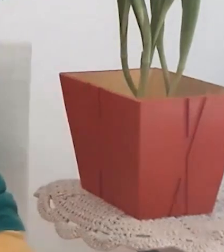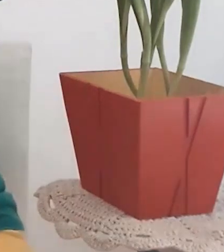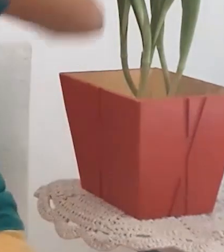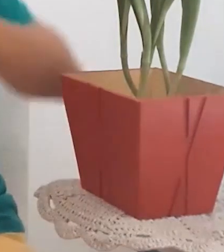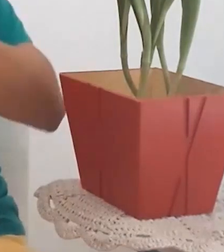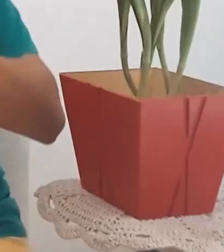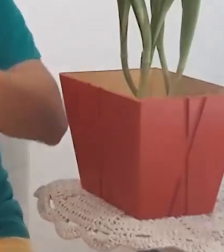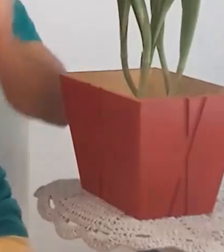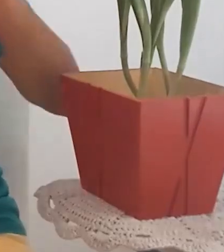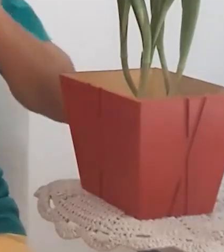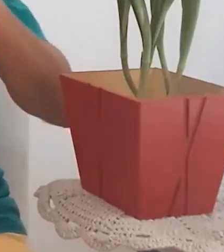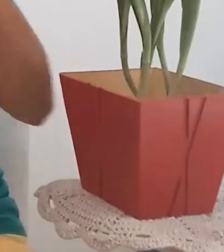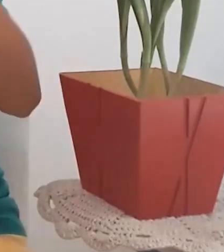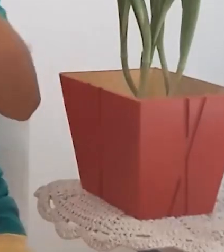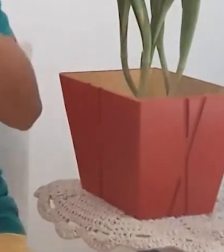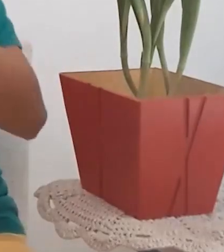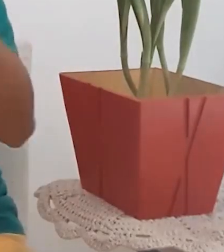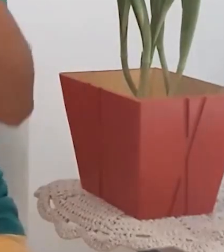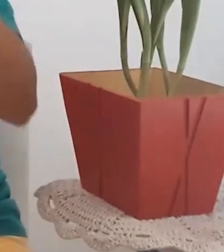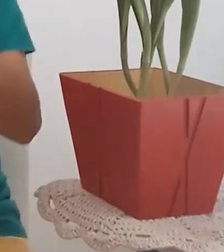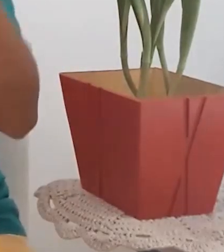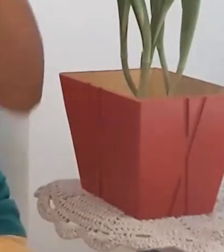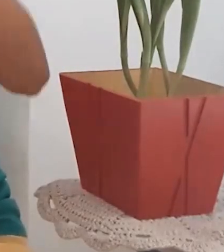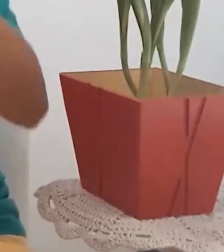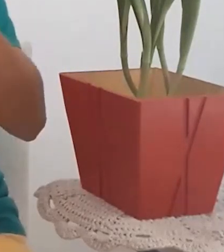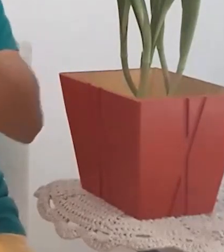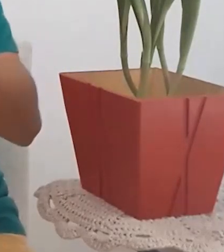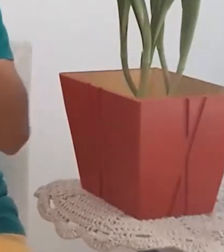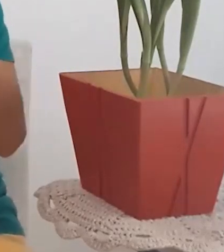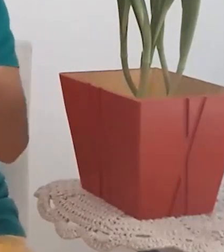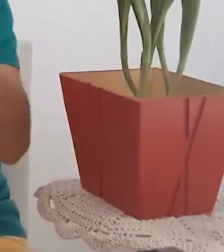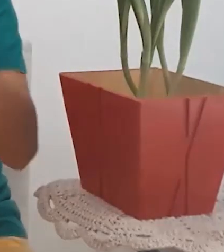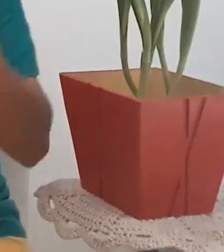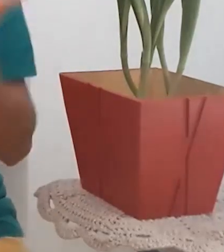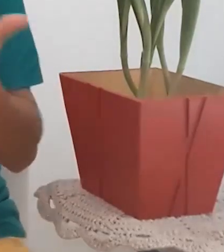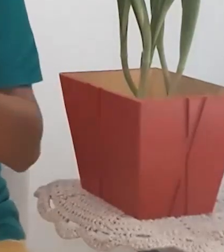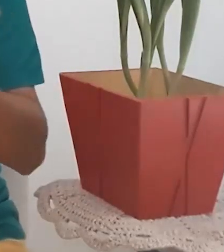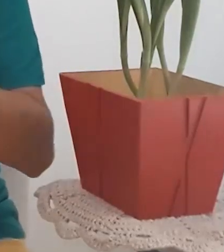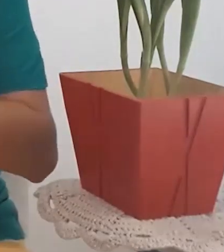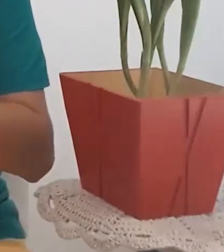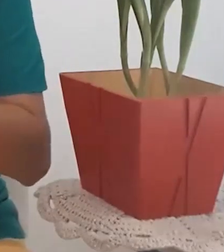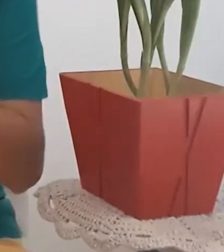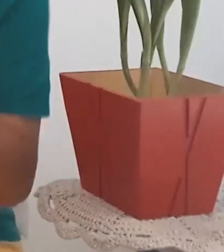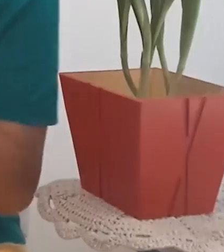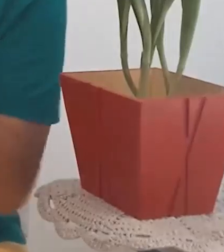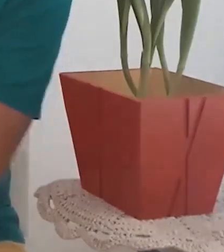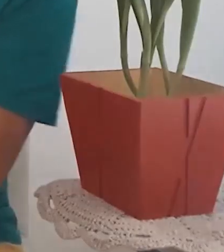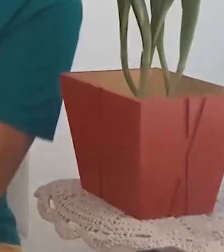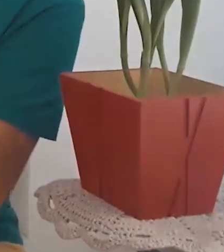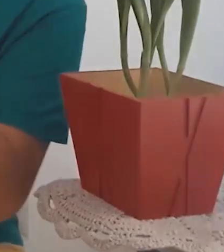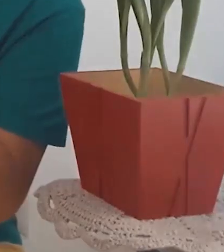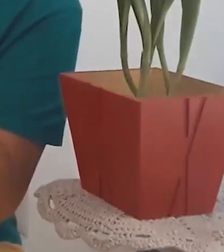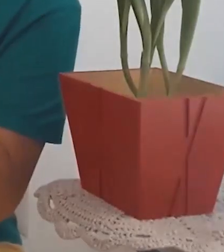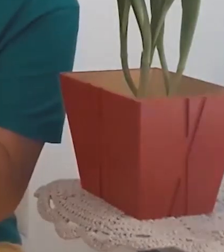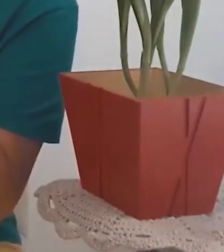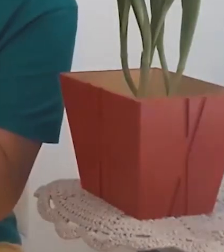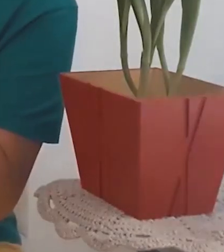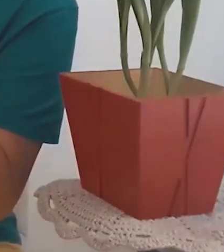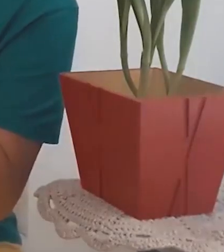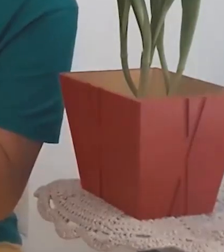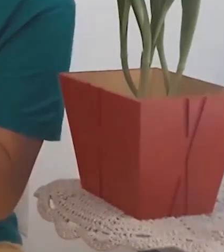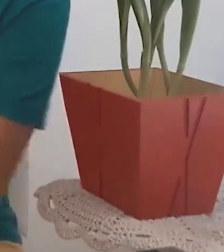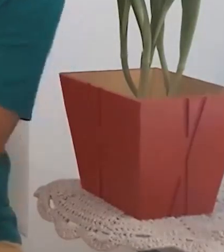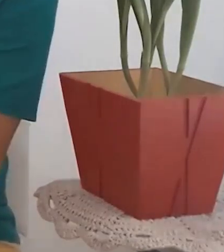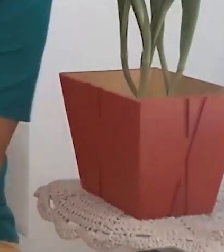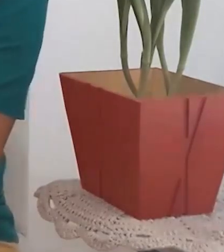Olá! O programa Libras em Casa começa agora. Tudo bem?